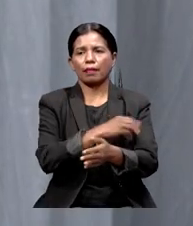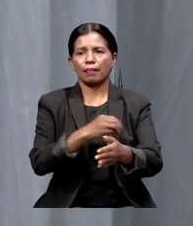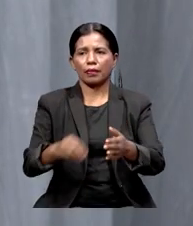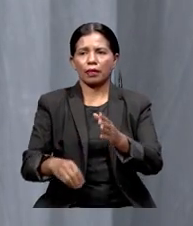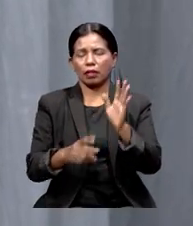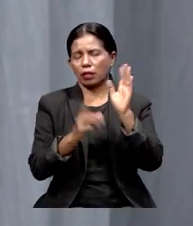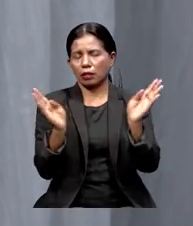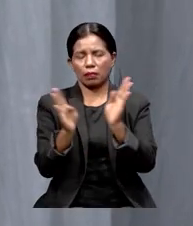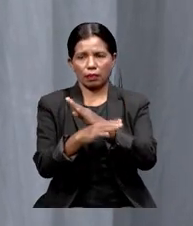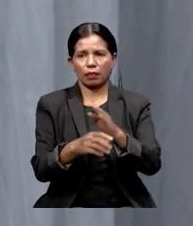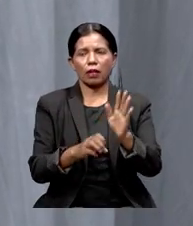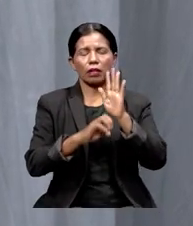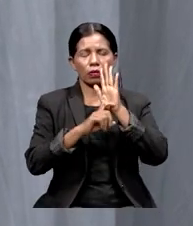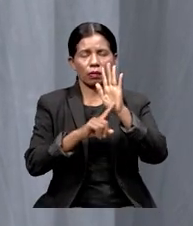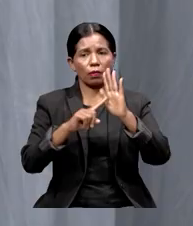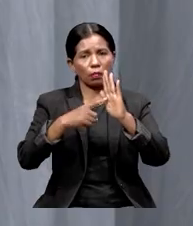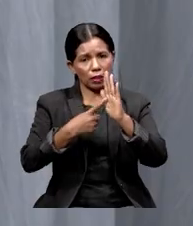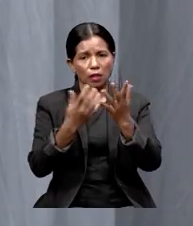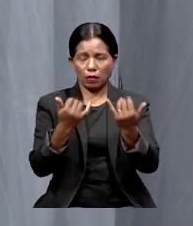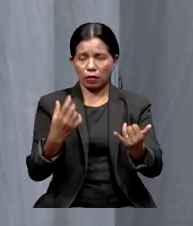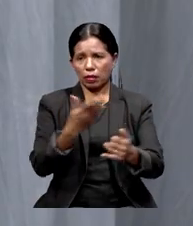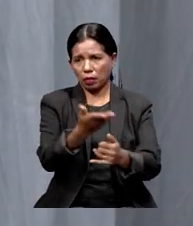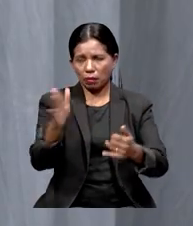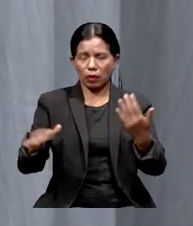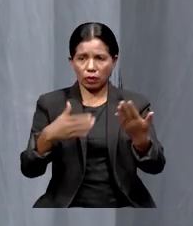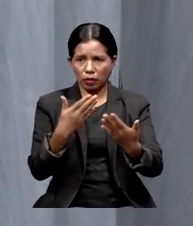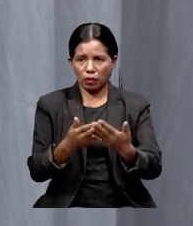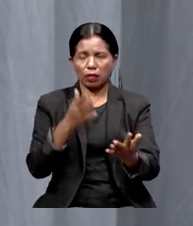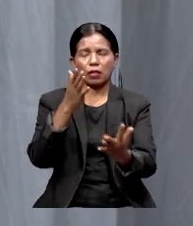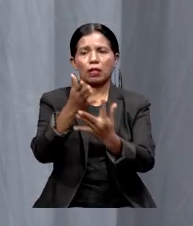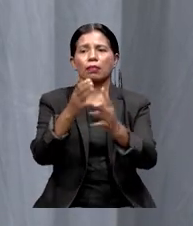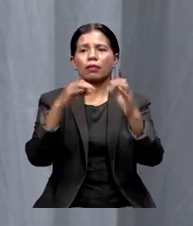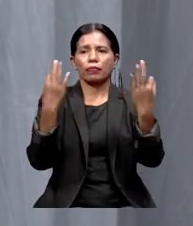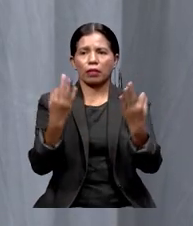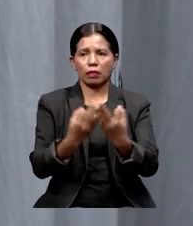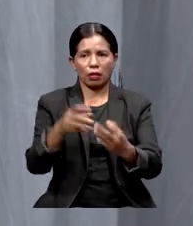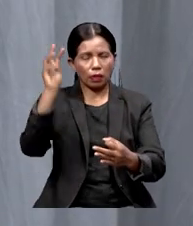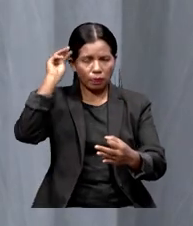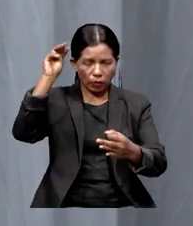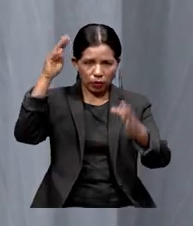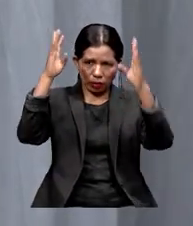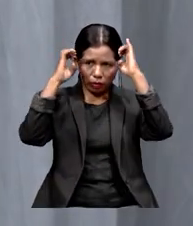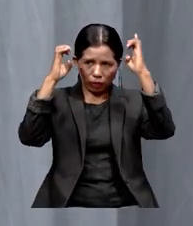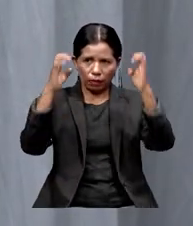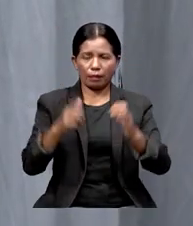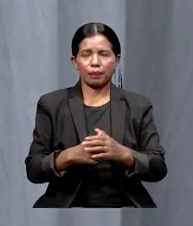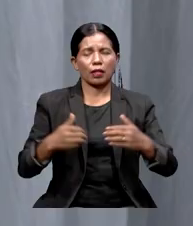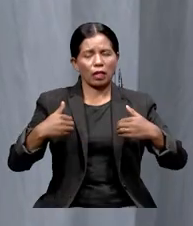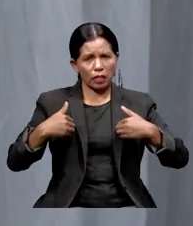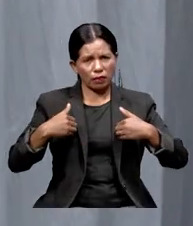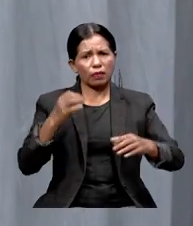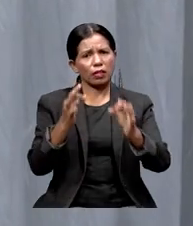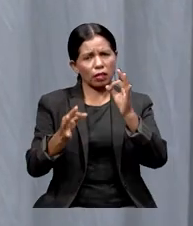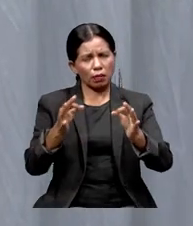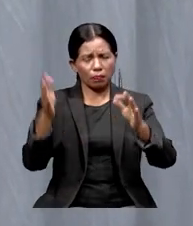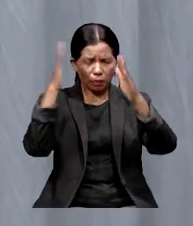do centro. A rua hoje, ita pode sair, também a família pode ministério da educação. Se ia problema rumo,